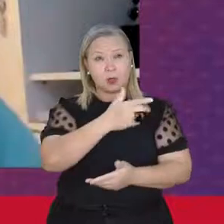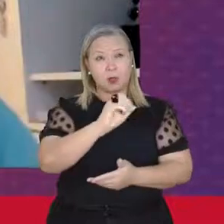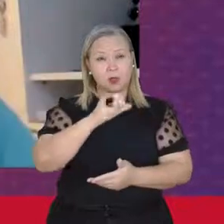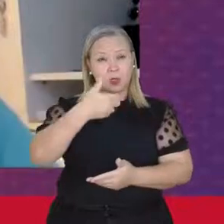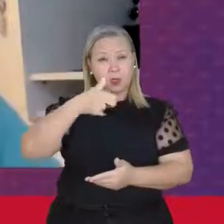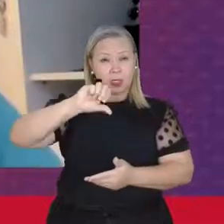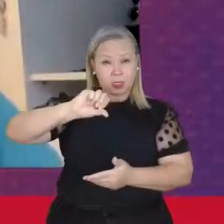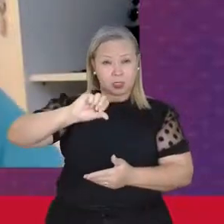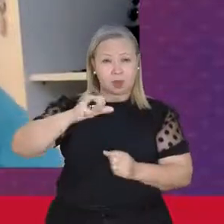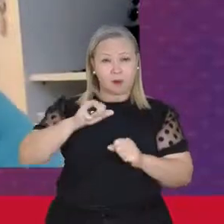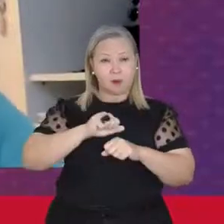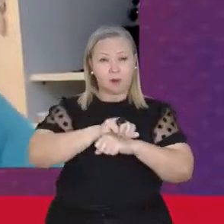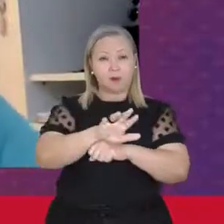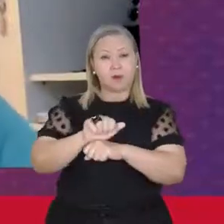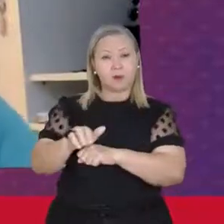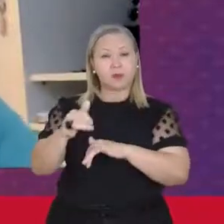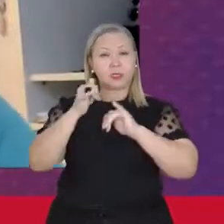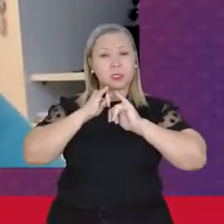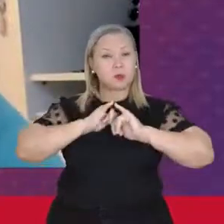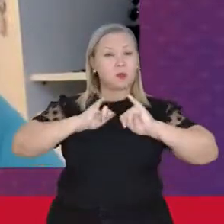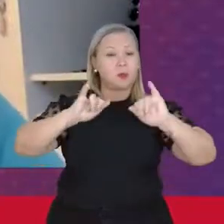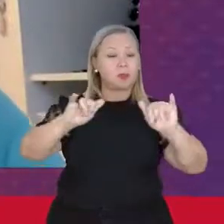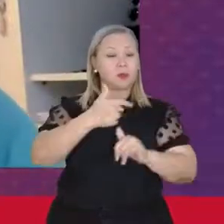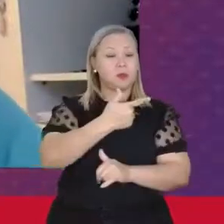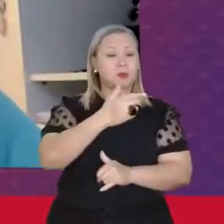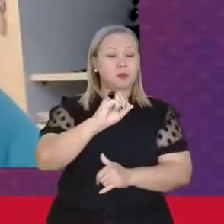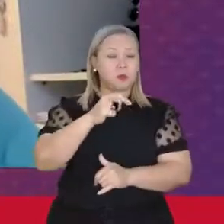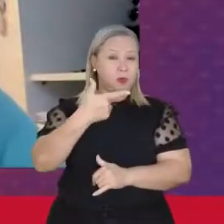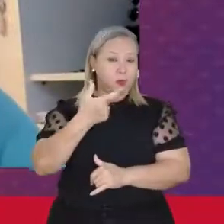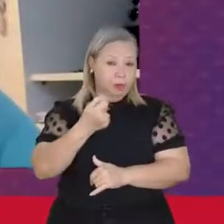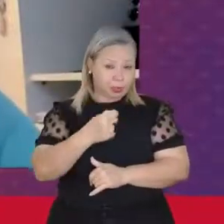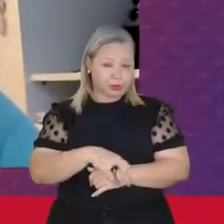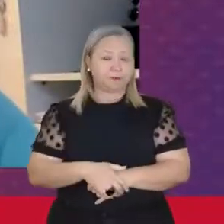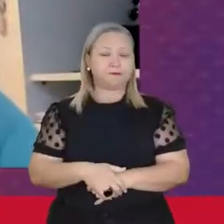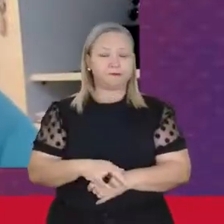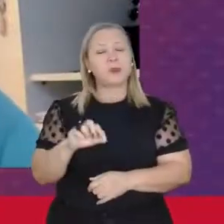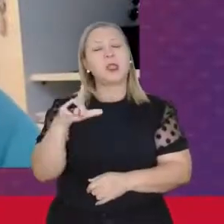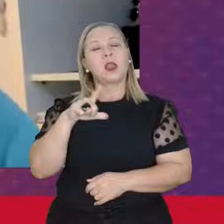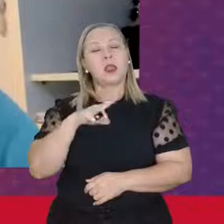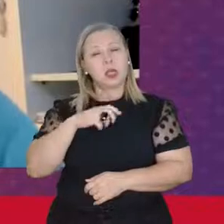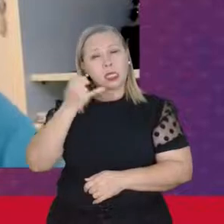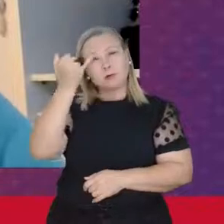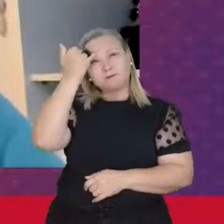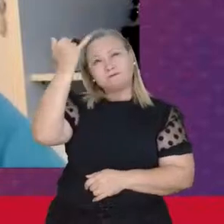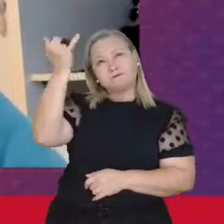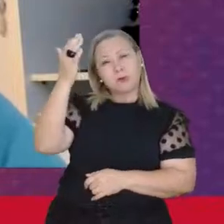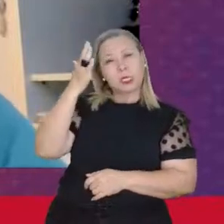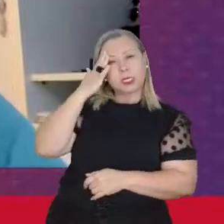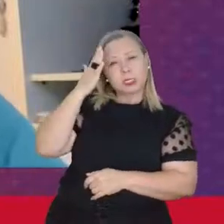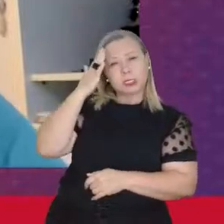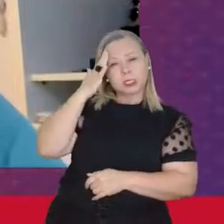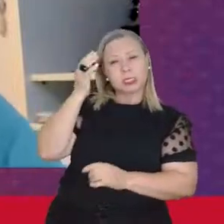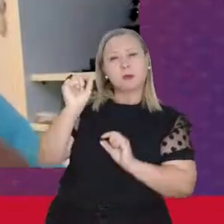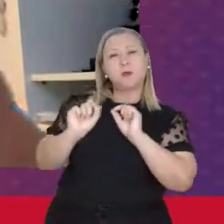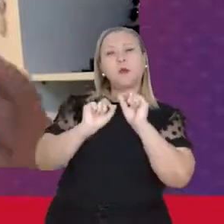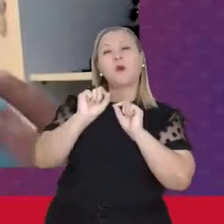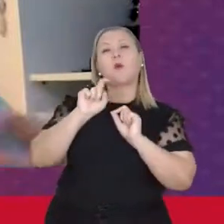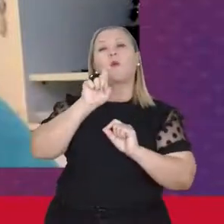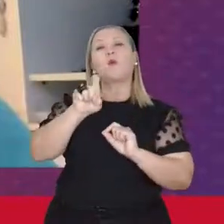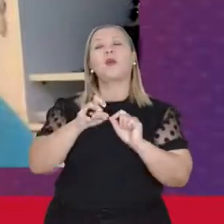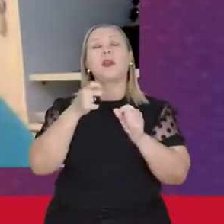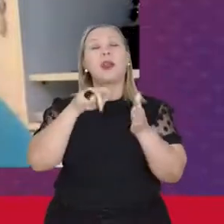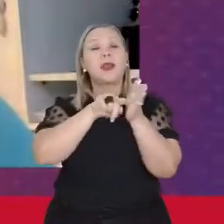2019, foram lançados os dados em 2020. Então, só para vocês terem uma ideia, né, do que é que